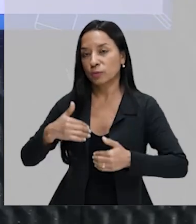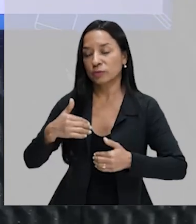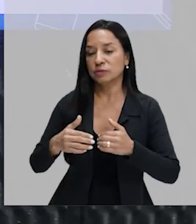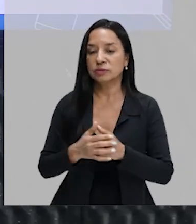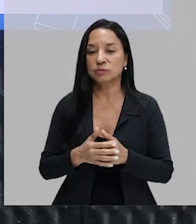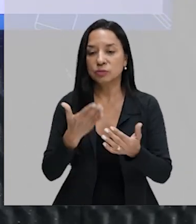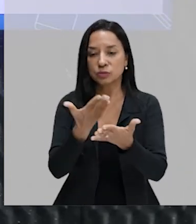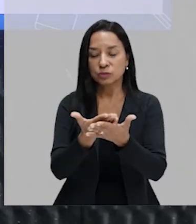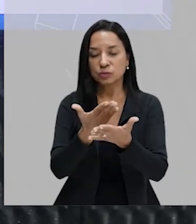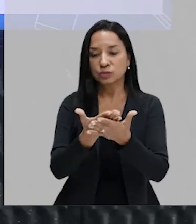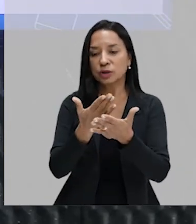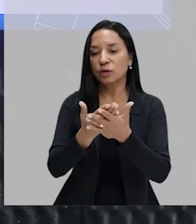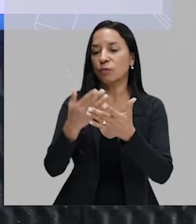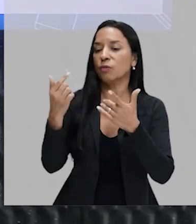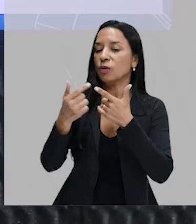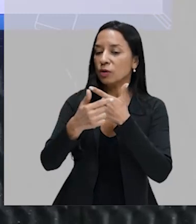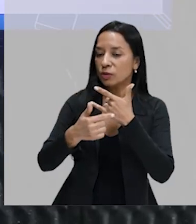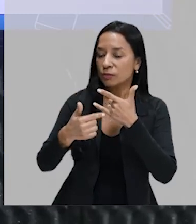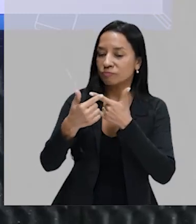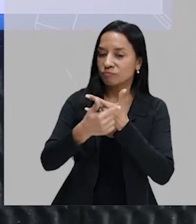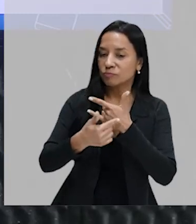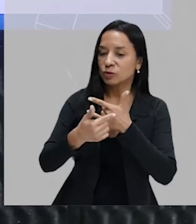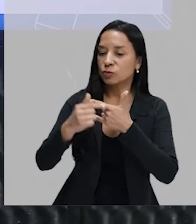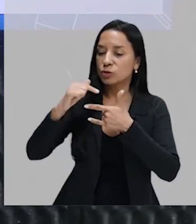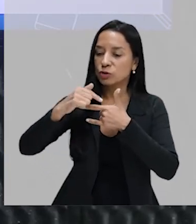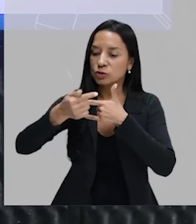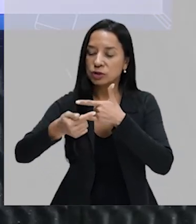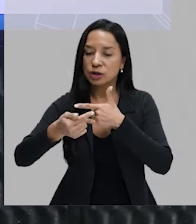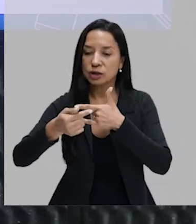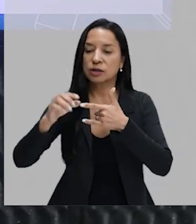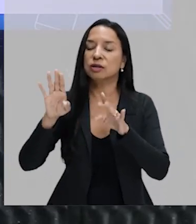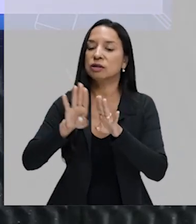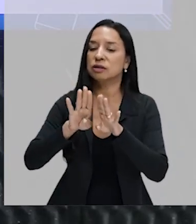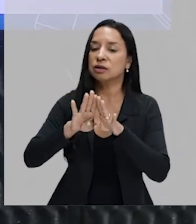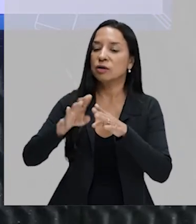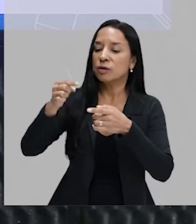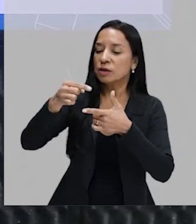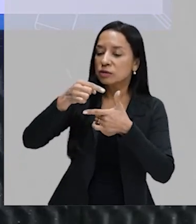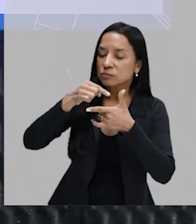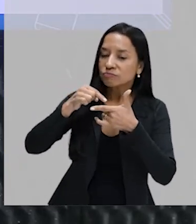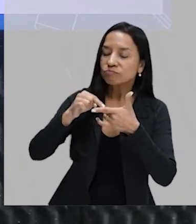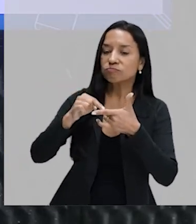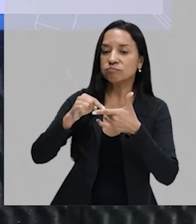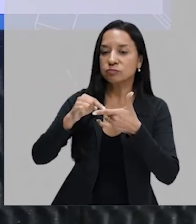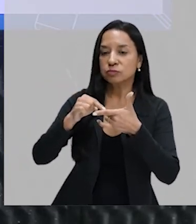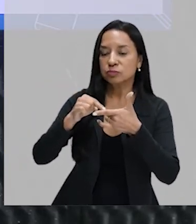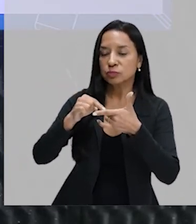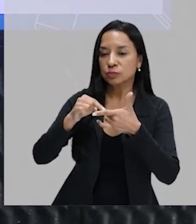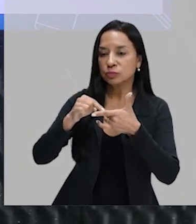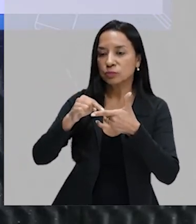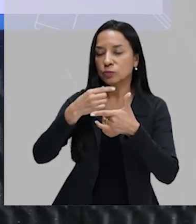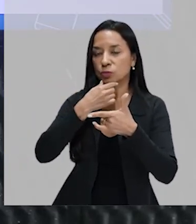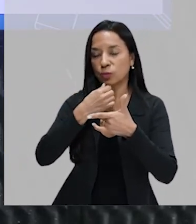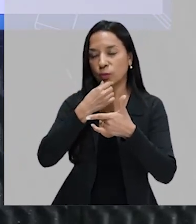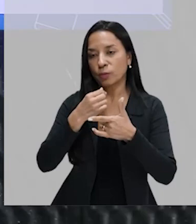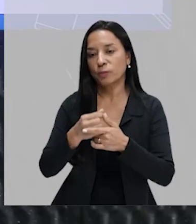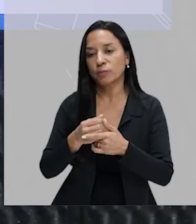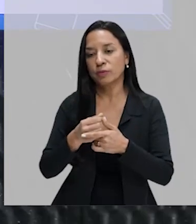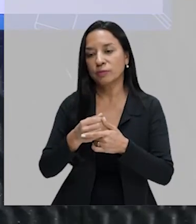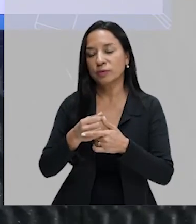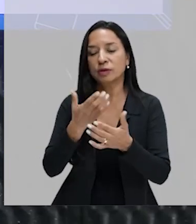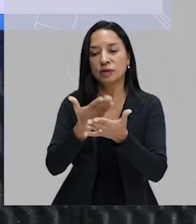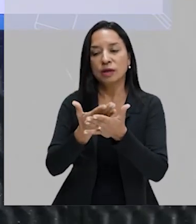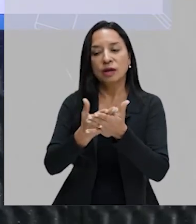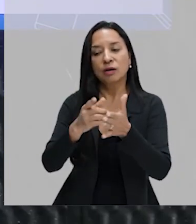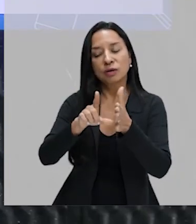gente vai estudar um pouco sobre a anatomia externa e a anatomia interna aqui do sistema genital masculino. Na aula